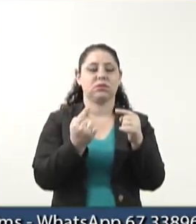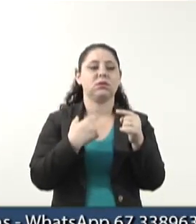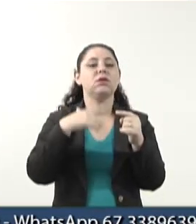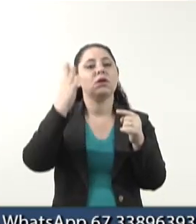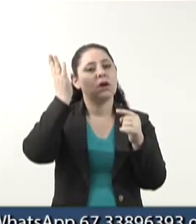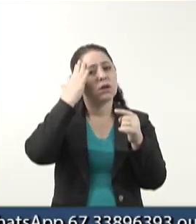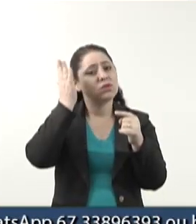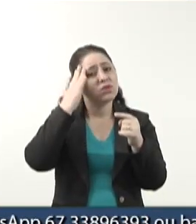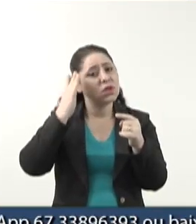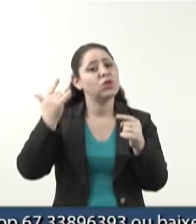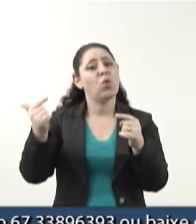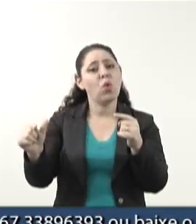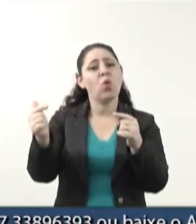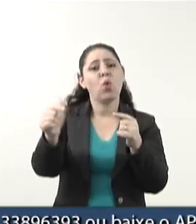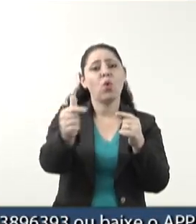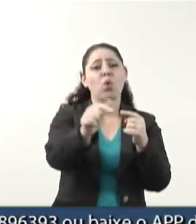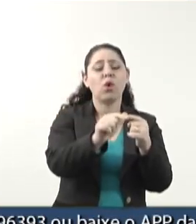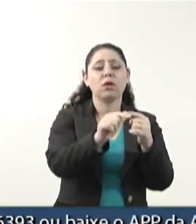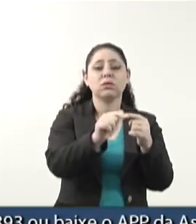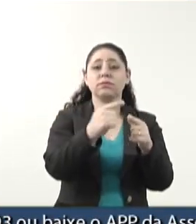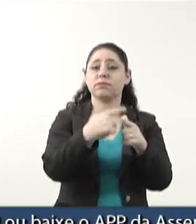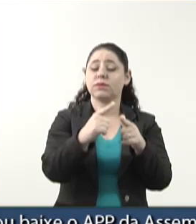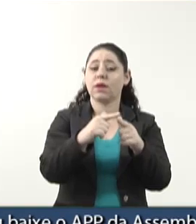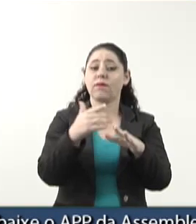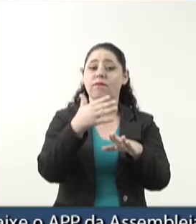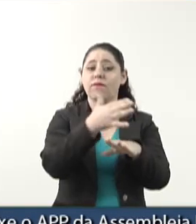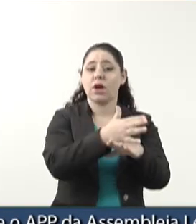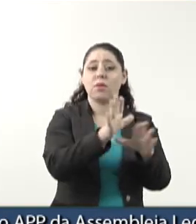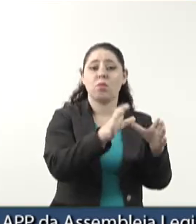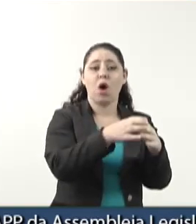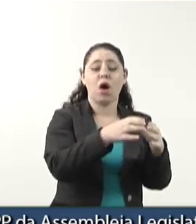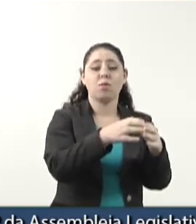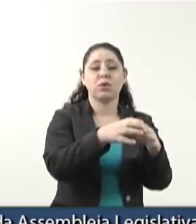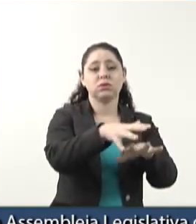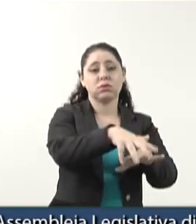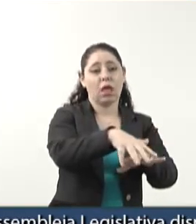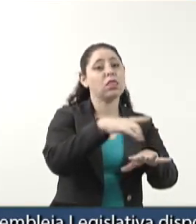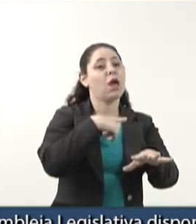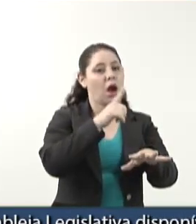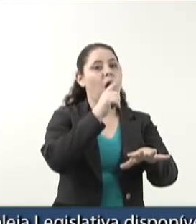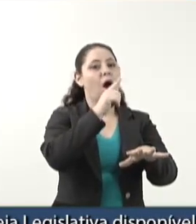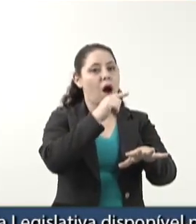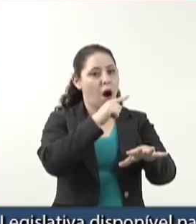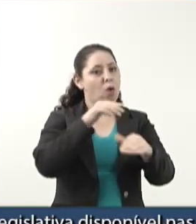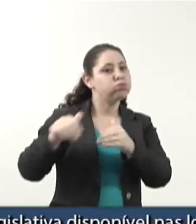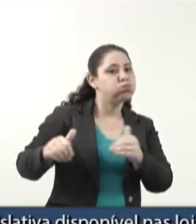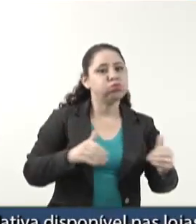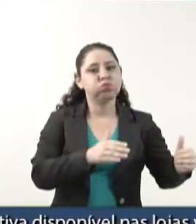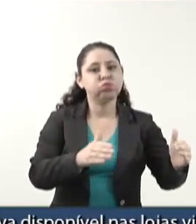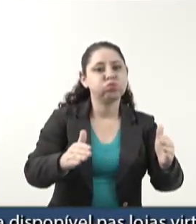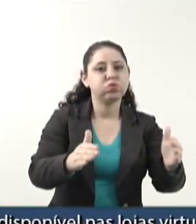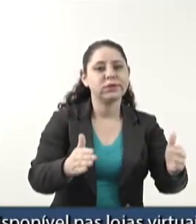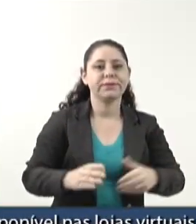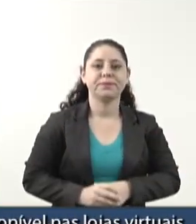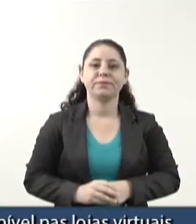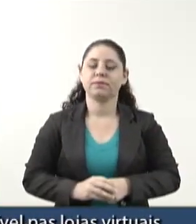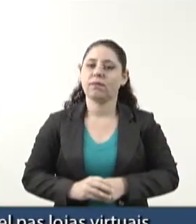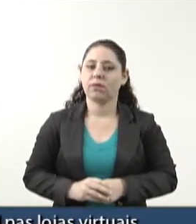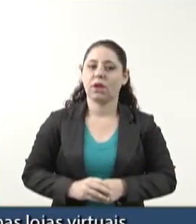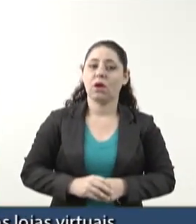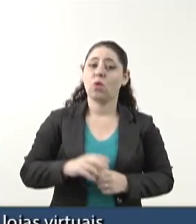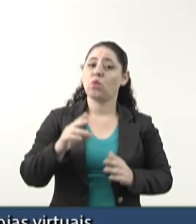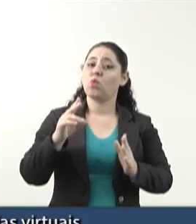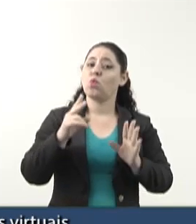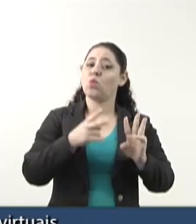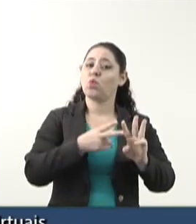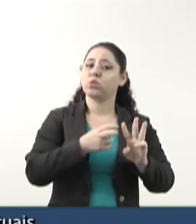tem outras com problema. Mas você vai na reserva aqui em Sidrolândia, tem água potável nos rios, porque há anos os índios estão lá.